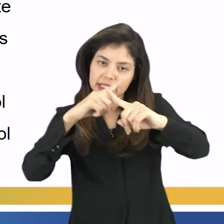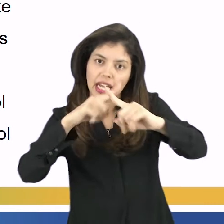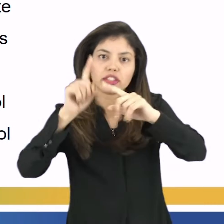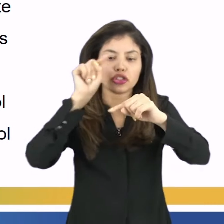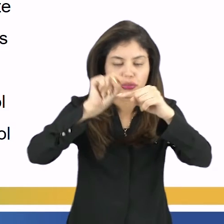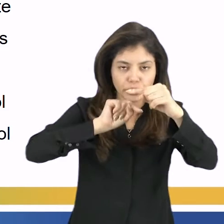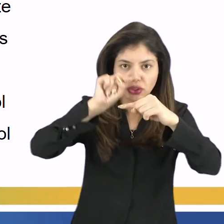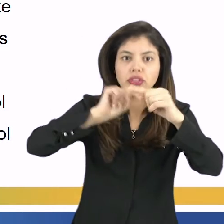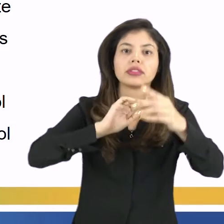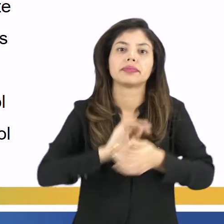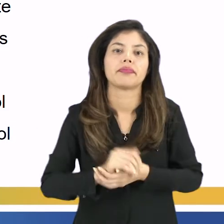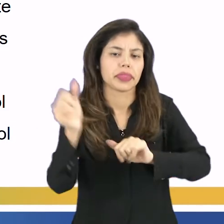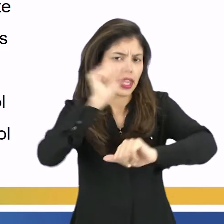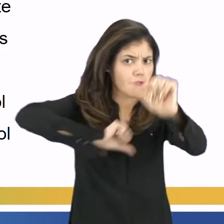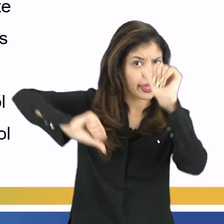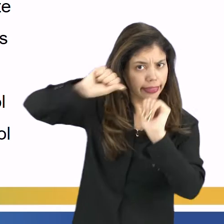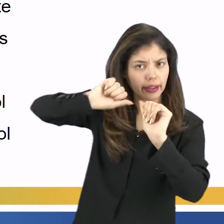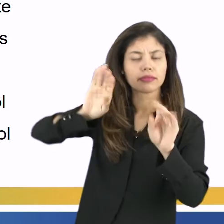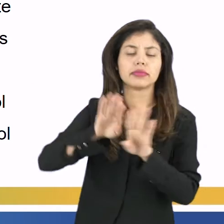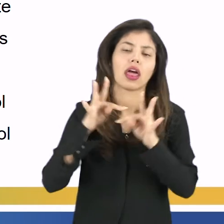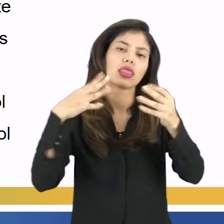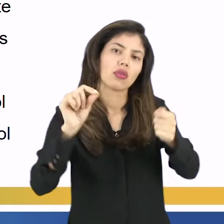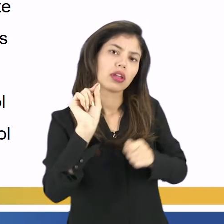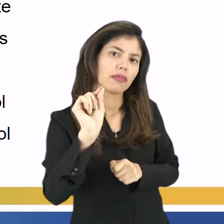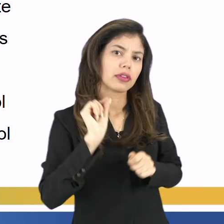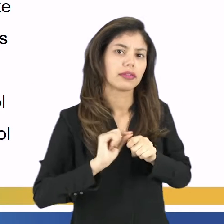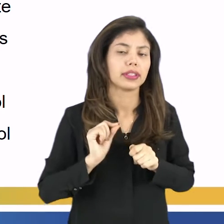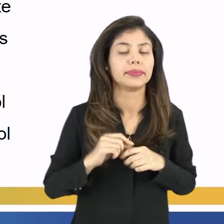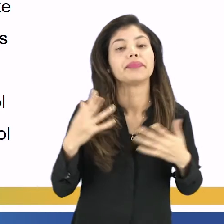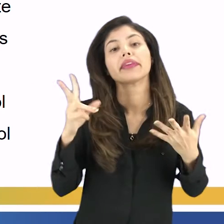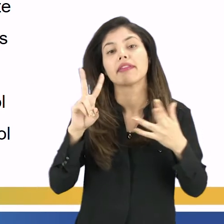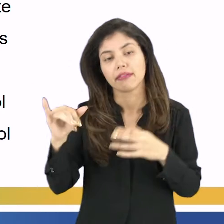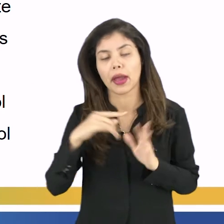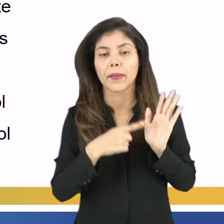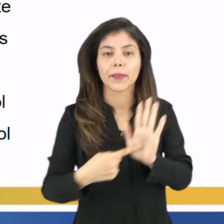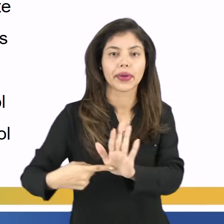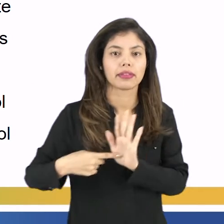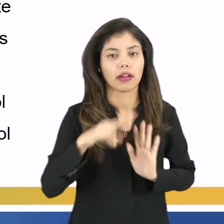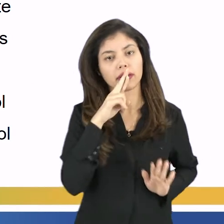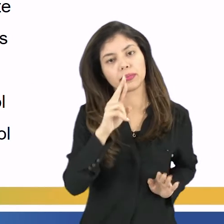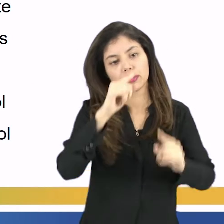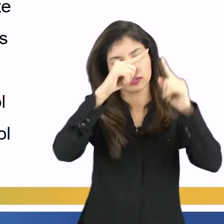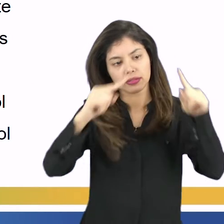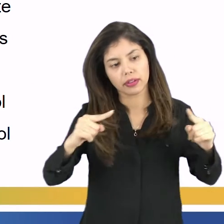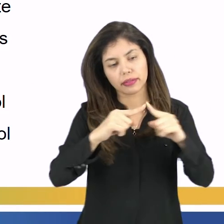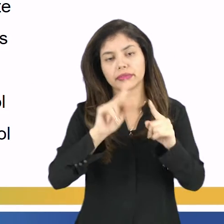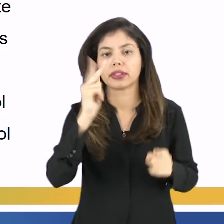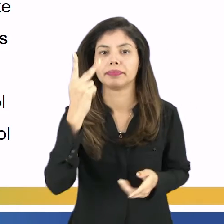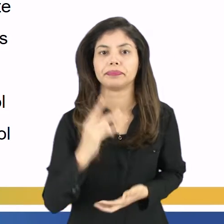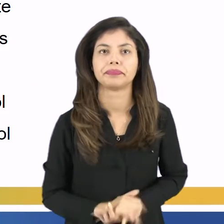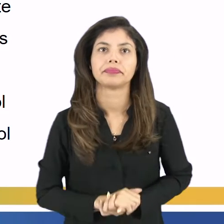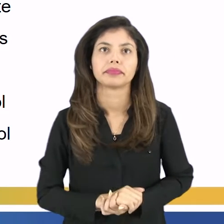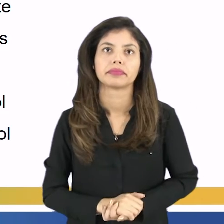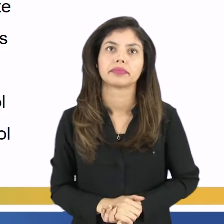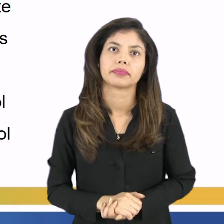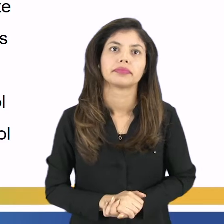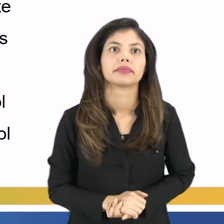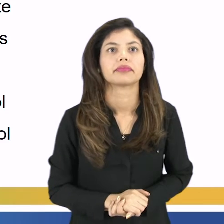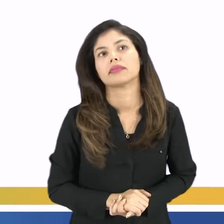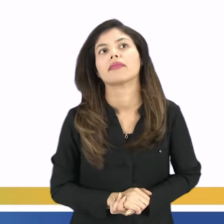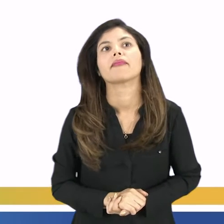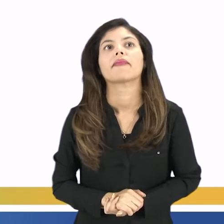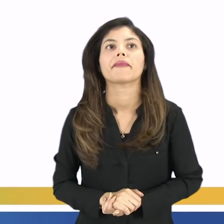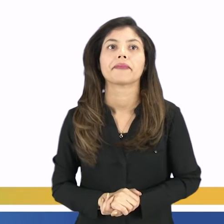multiplicar, dividir, inverter. E tudo que você fizer vai refletir no valor do delta. Então vamos lá, vamos resolver essa